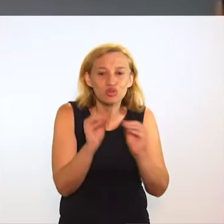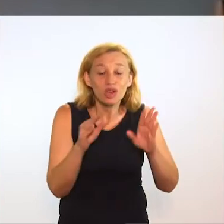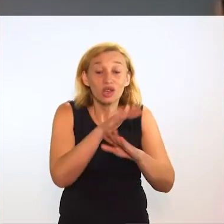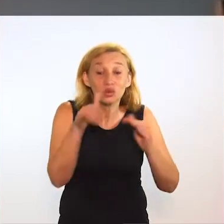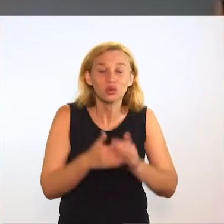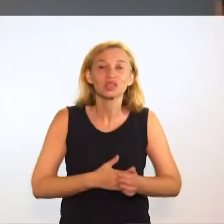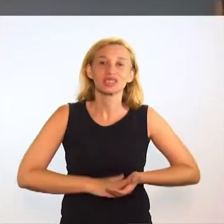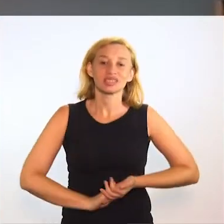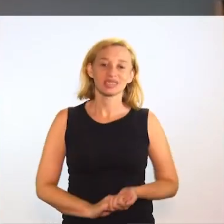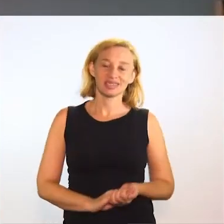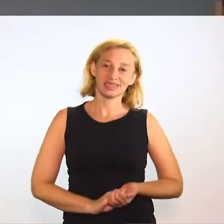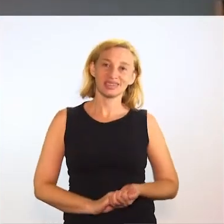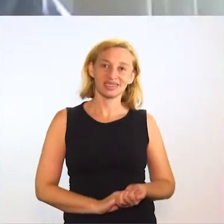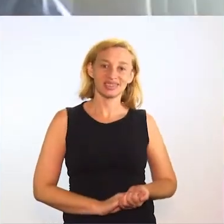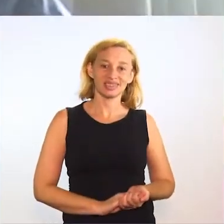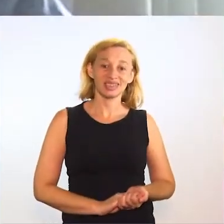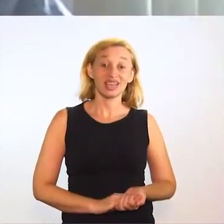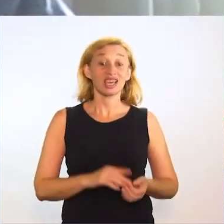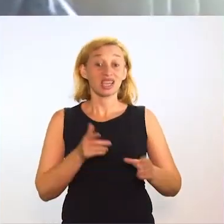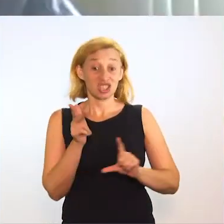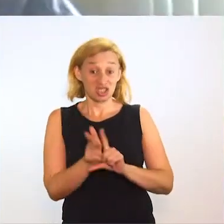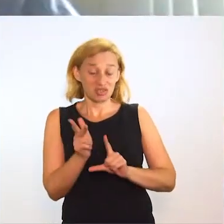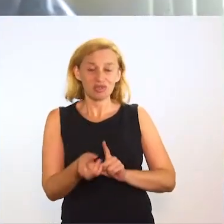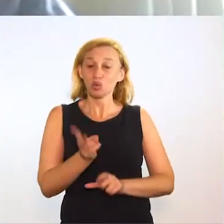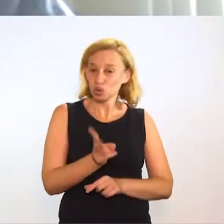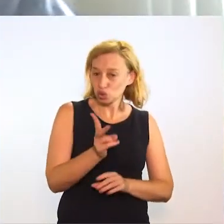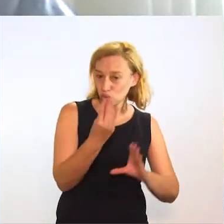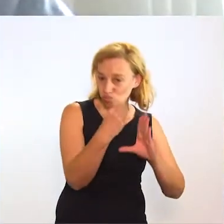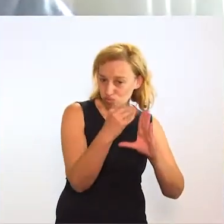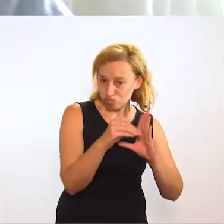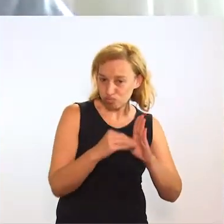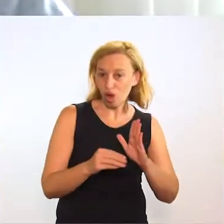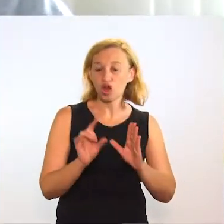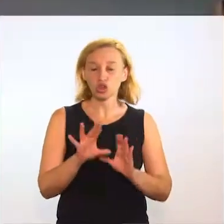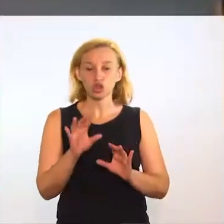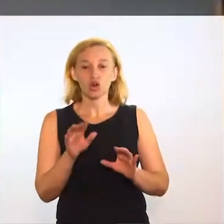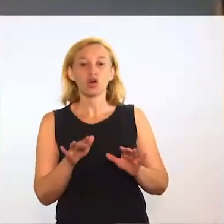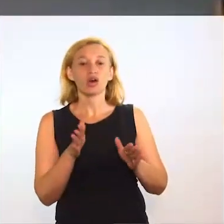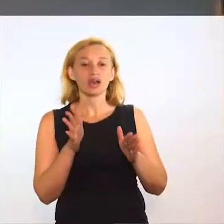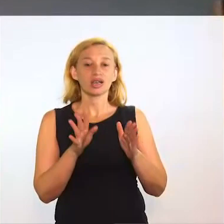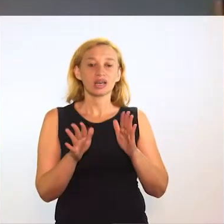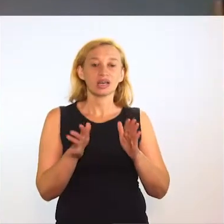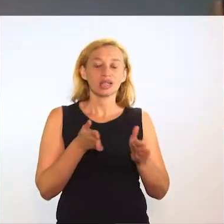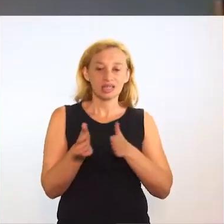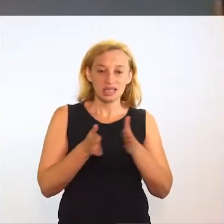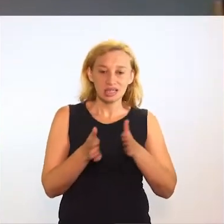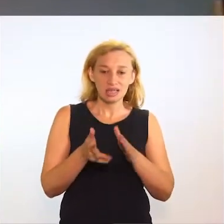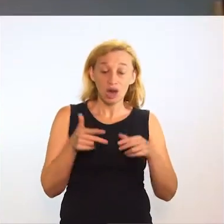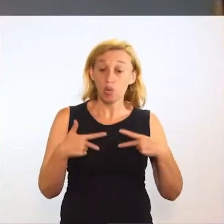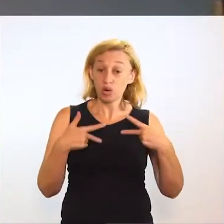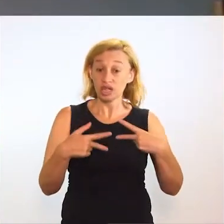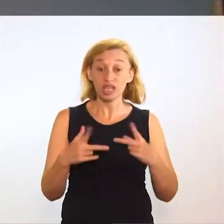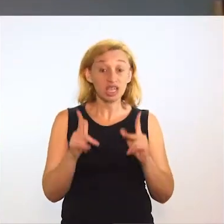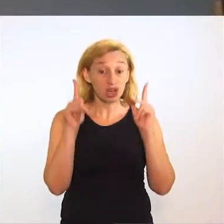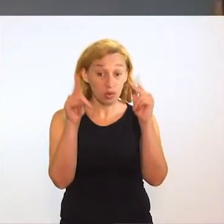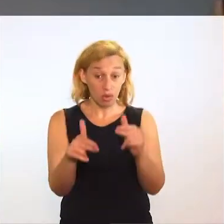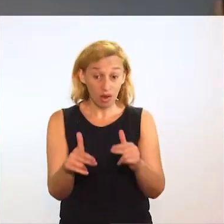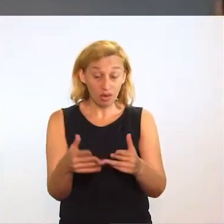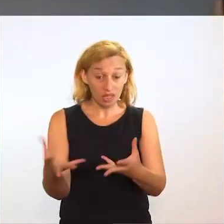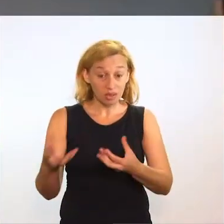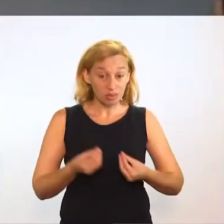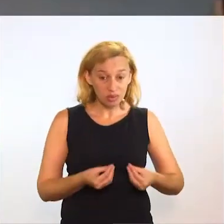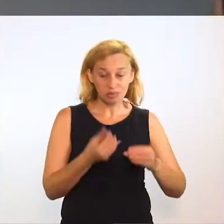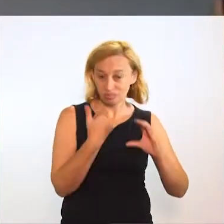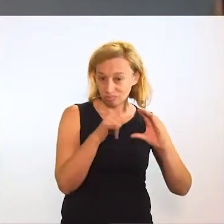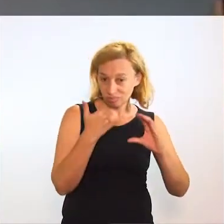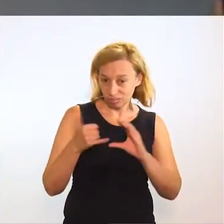virtual, um beijo a todas. Esse vídeo vai continuar disponível. É só acessar pelo mesmo link, para